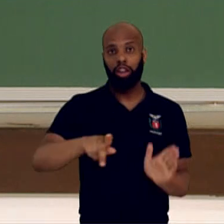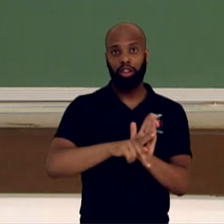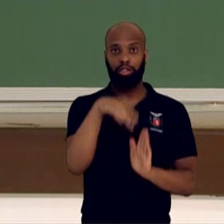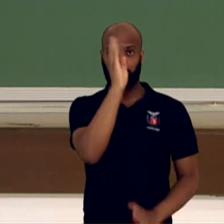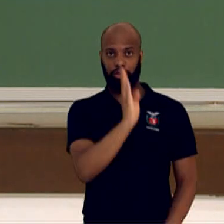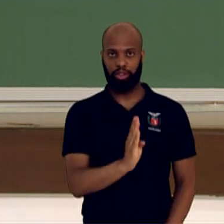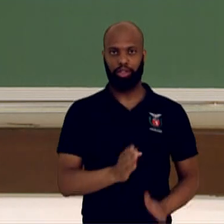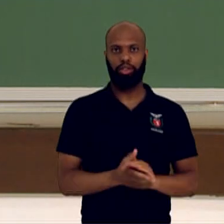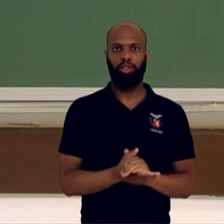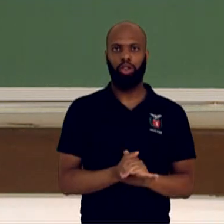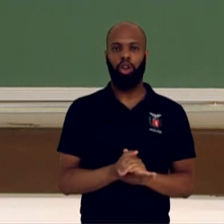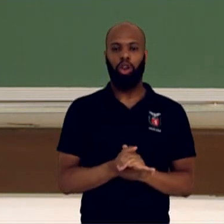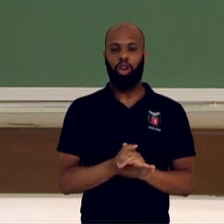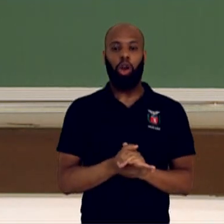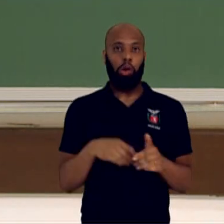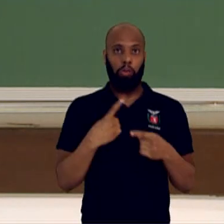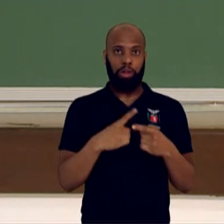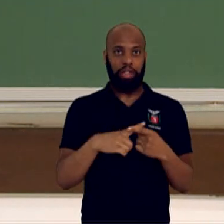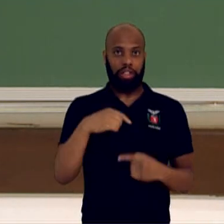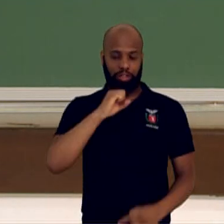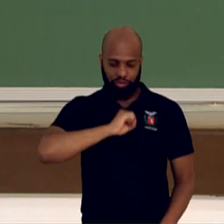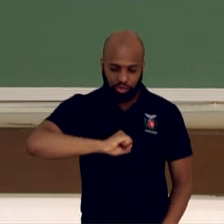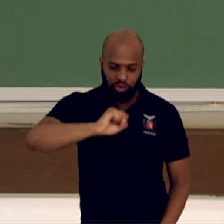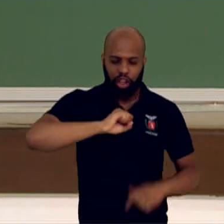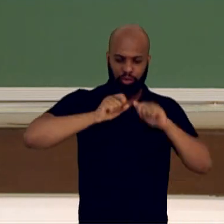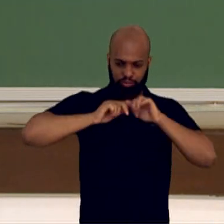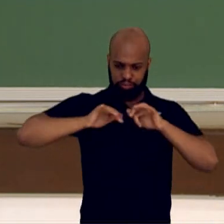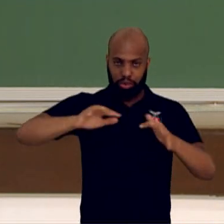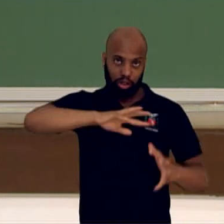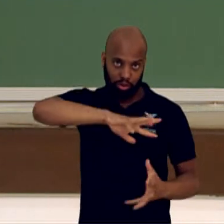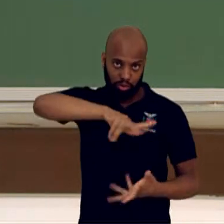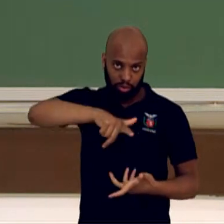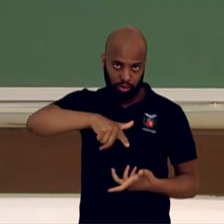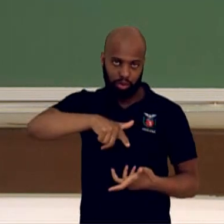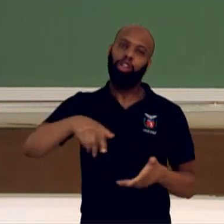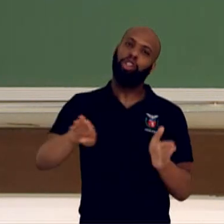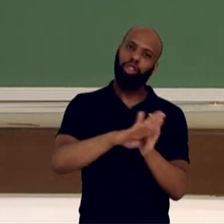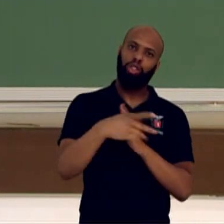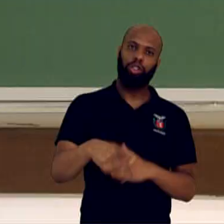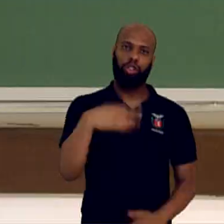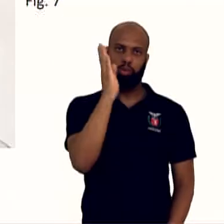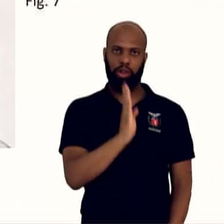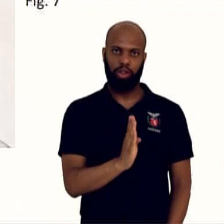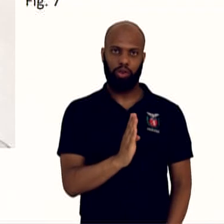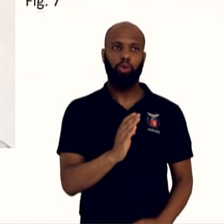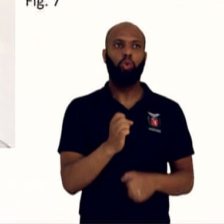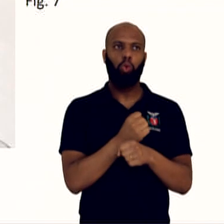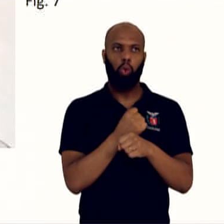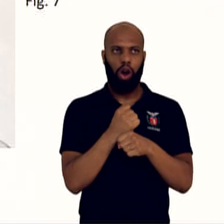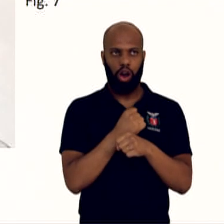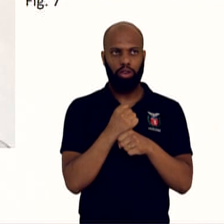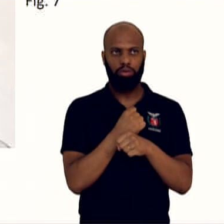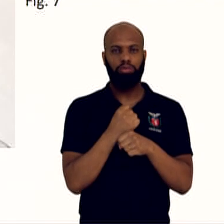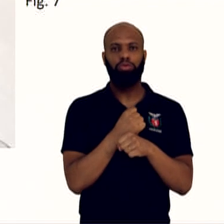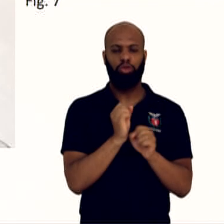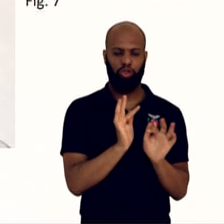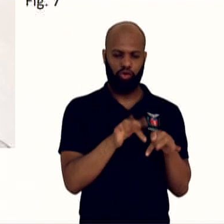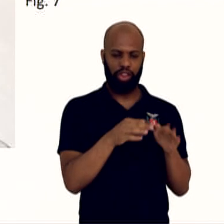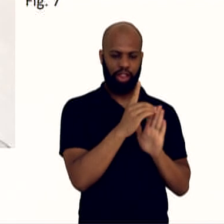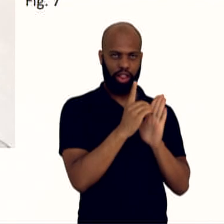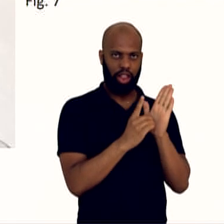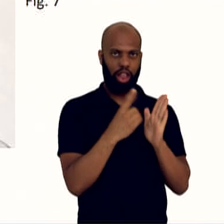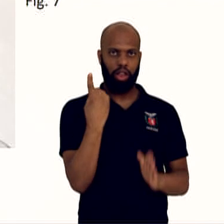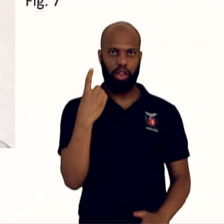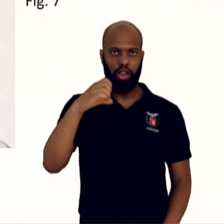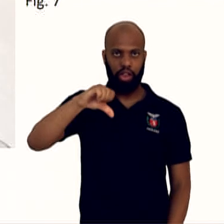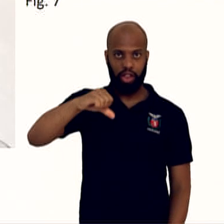ele se espalhou internacionalmente, chegou aqui no Brasil, né? E olha só, chegou entre as décadas, né, o final da década de